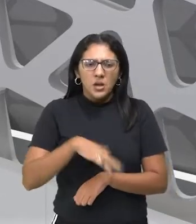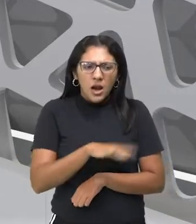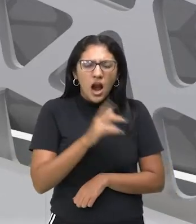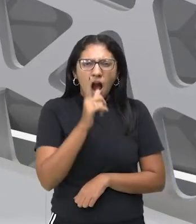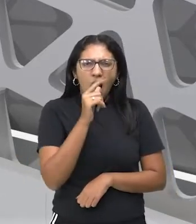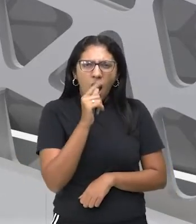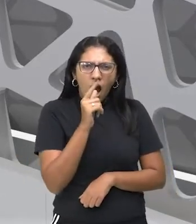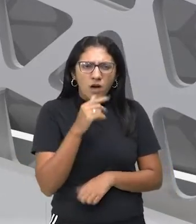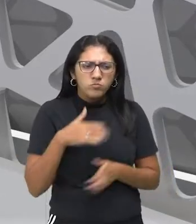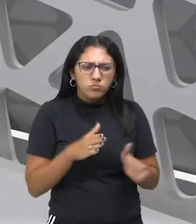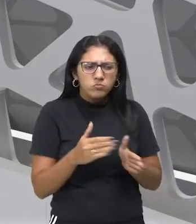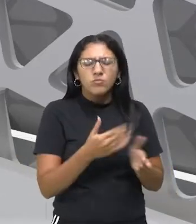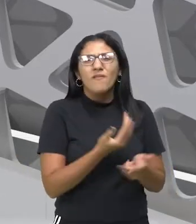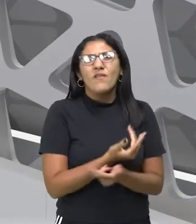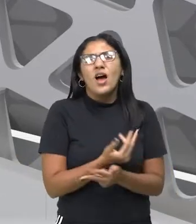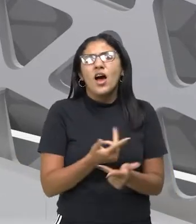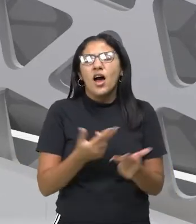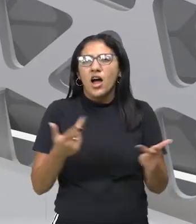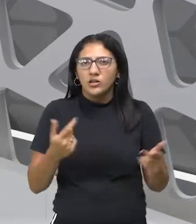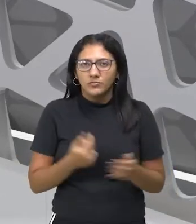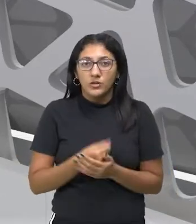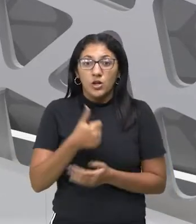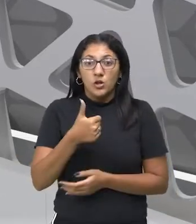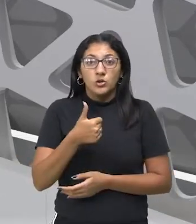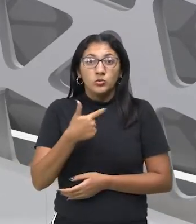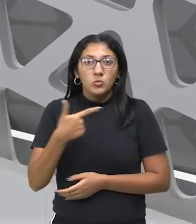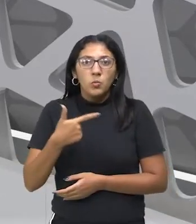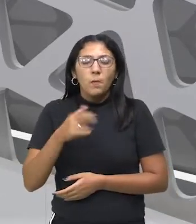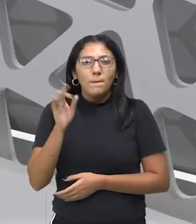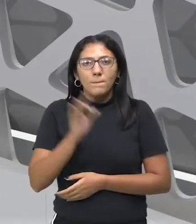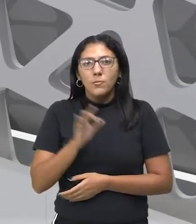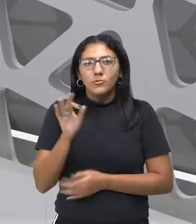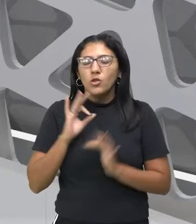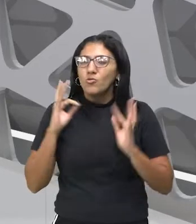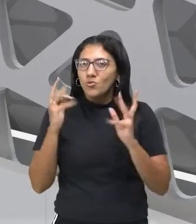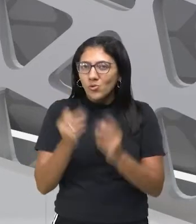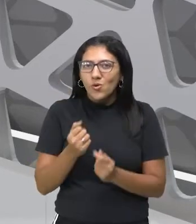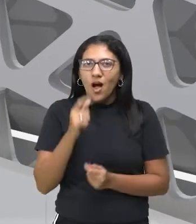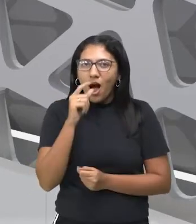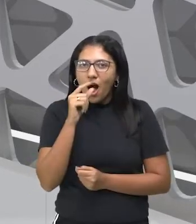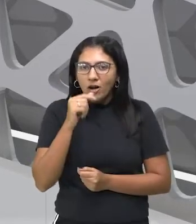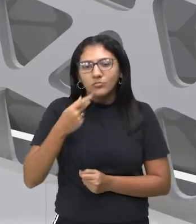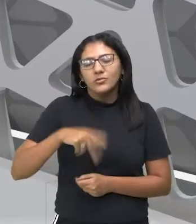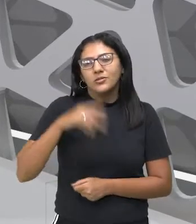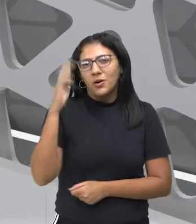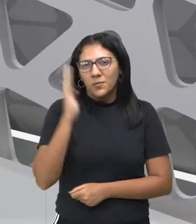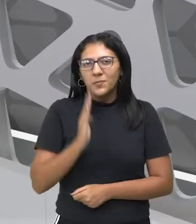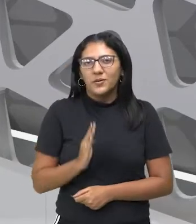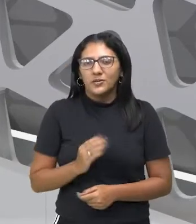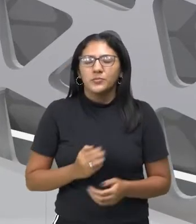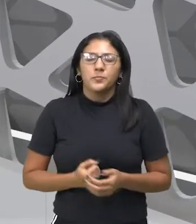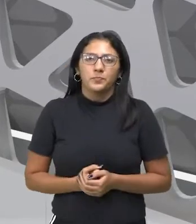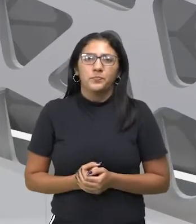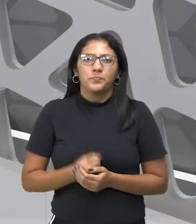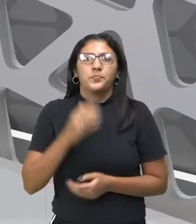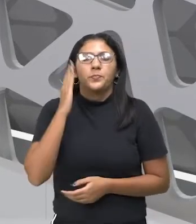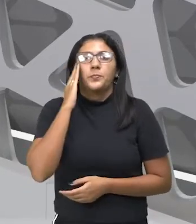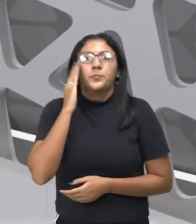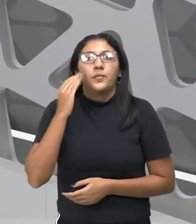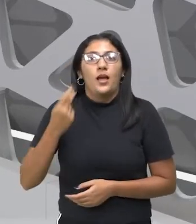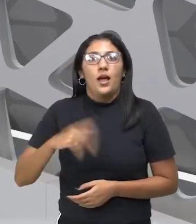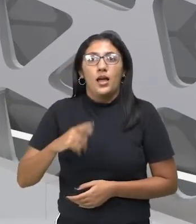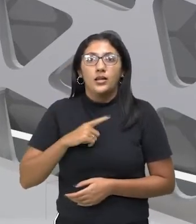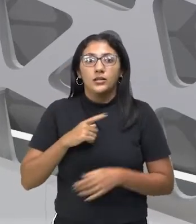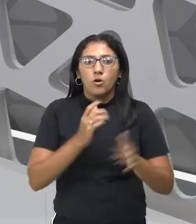em abundância. 12% de toda a água doce do mundo a gente encontra aqui no Brasil. E sendo que nós temos a